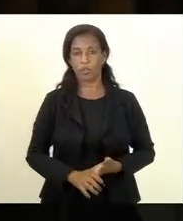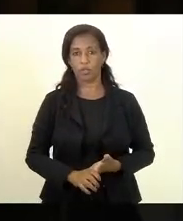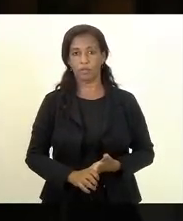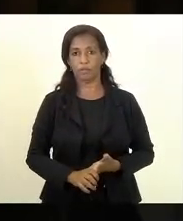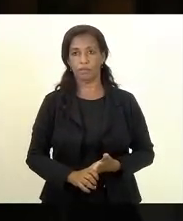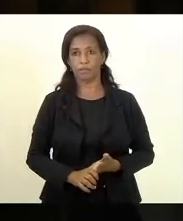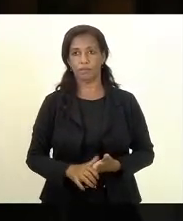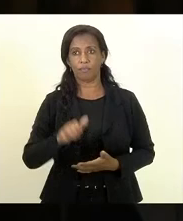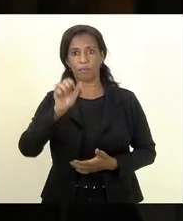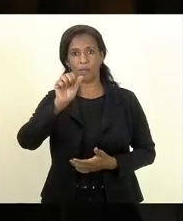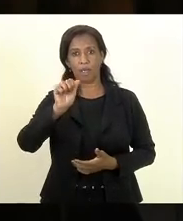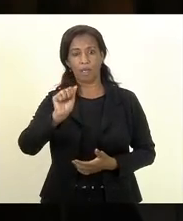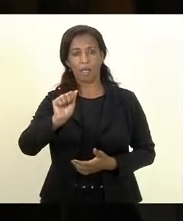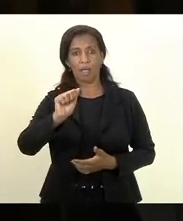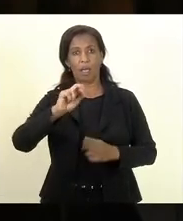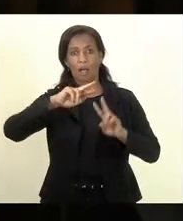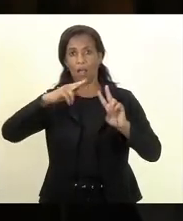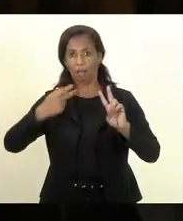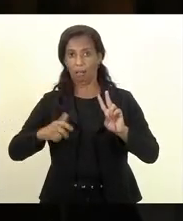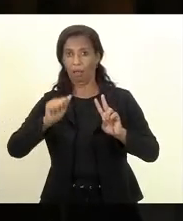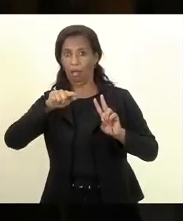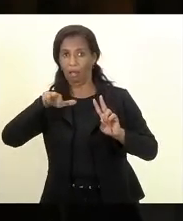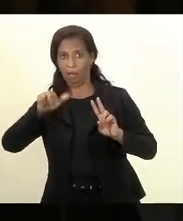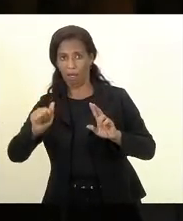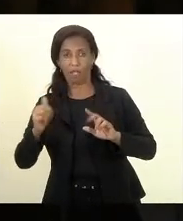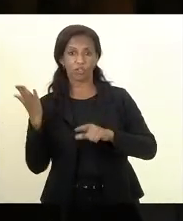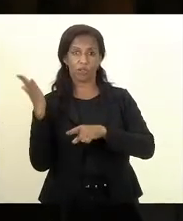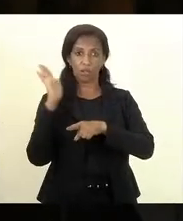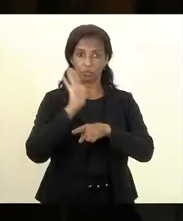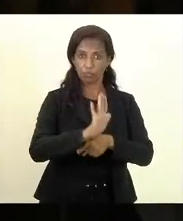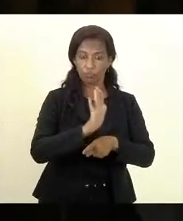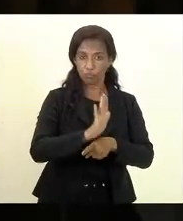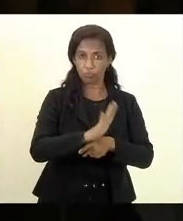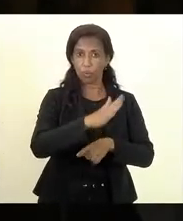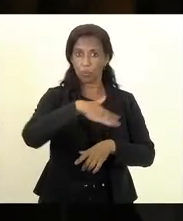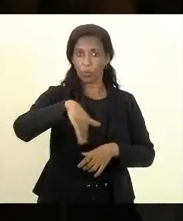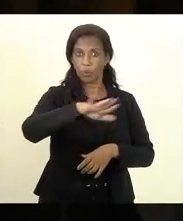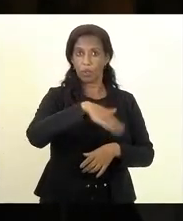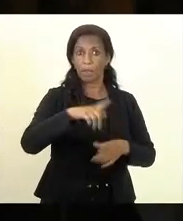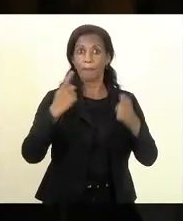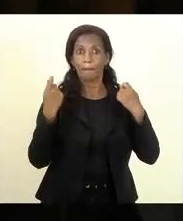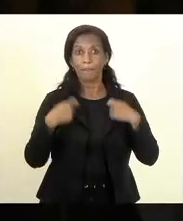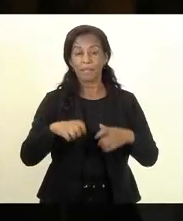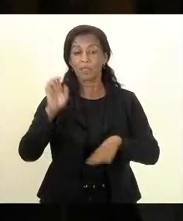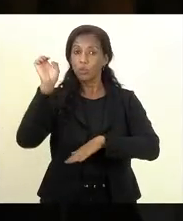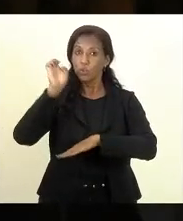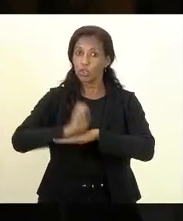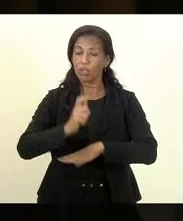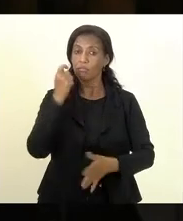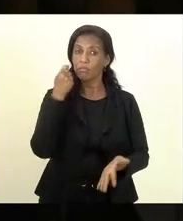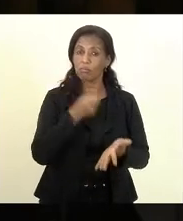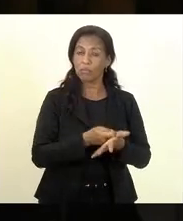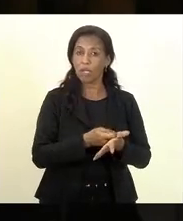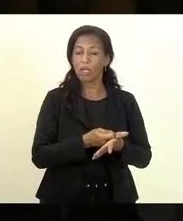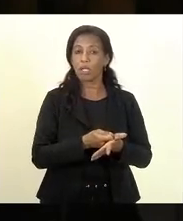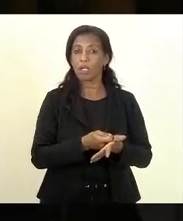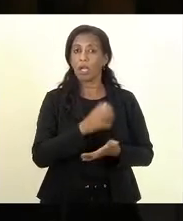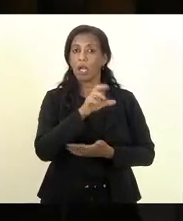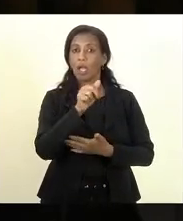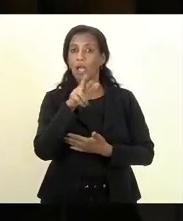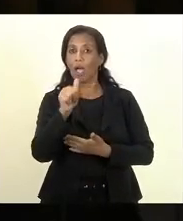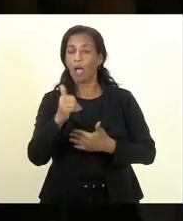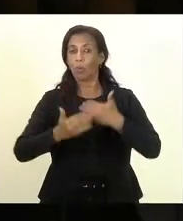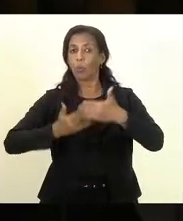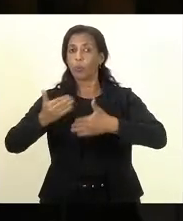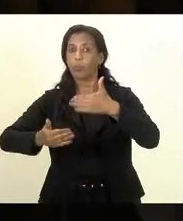atuando, a LERJ já está atuando diretamente para viabilizar o novo campus da UESO, mas precisa que o Estado garanta um plano de cargos, carreira